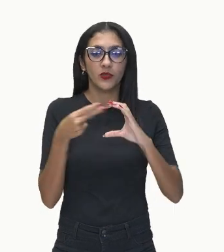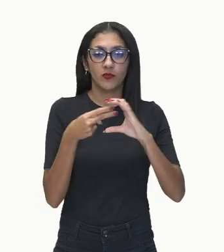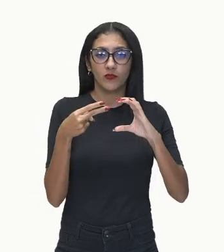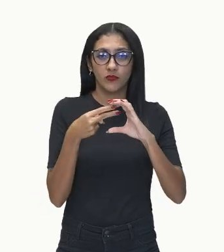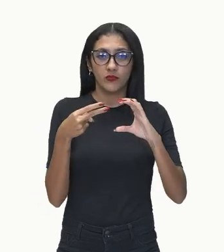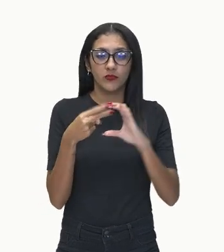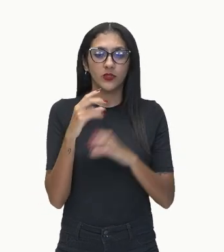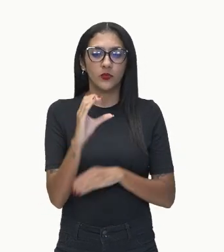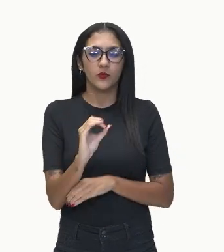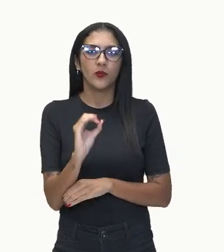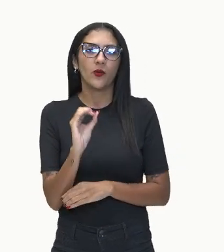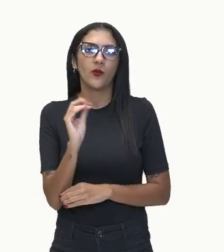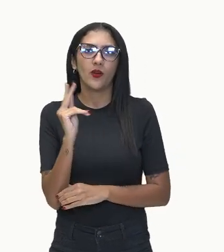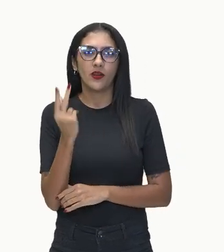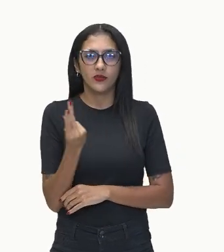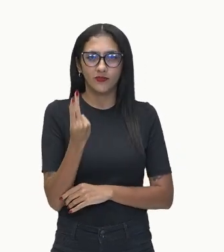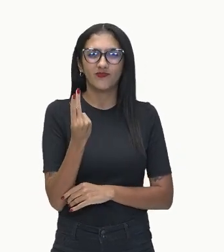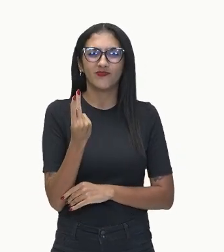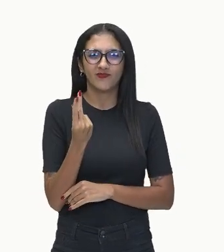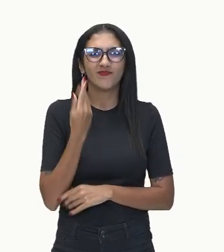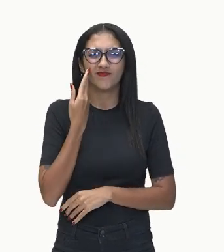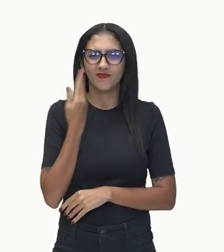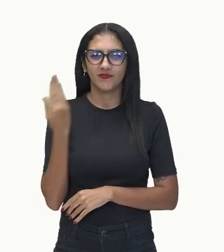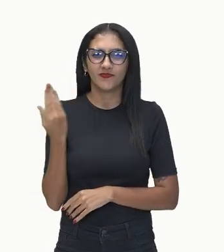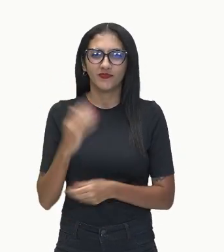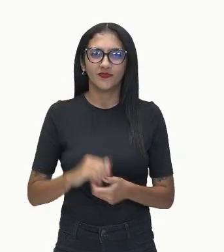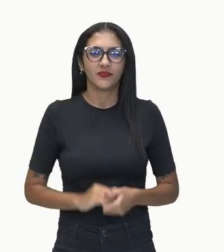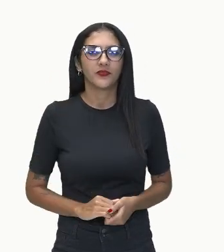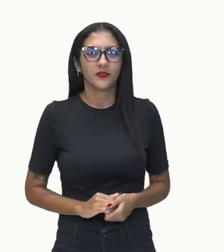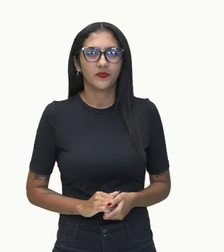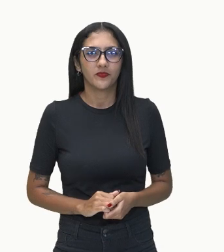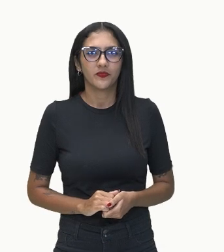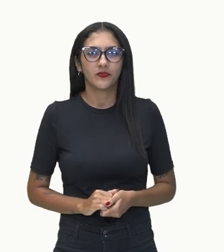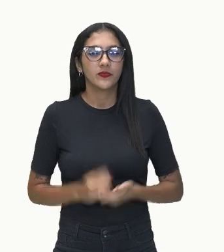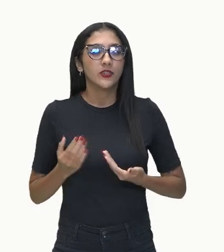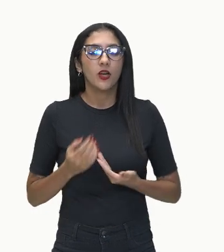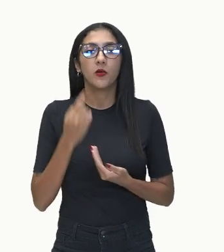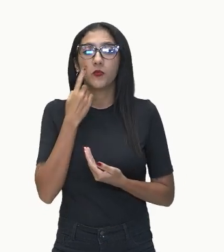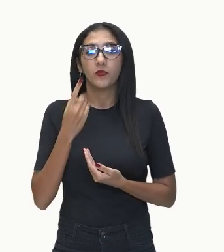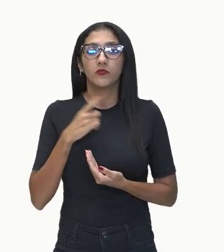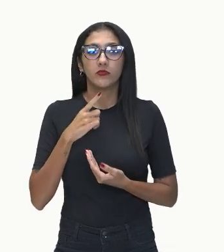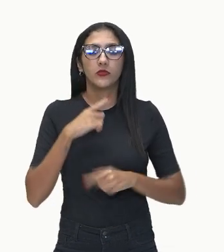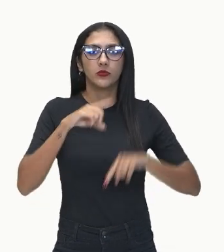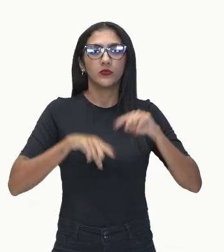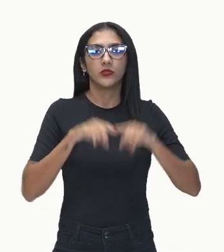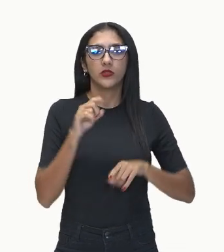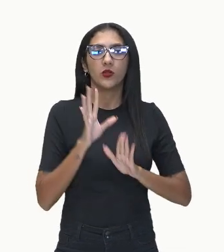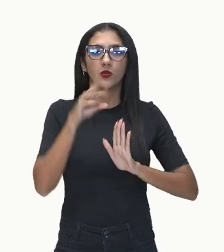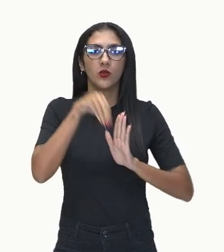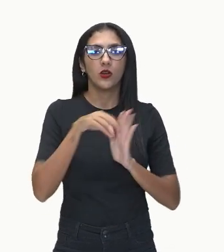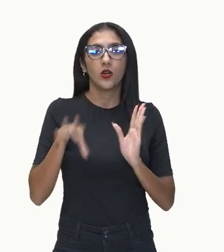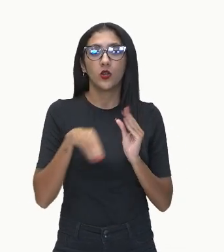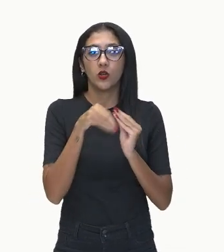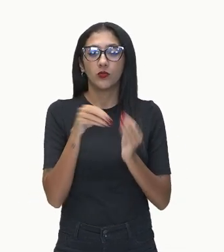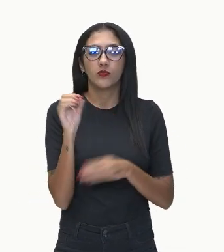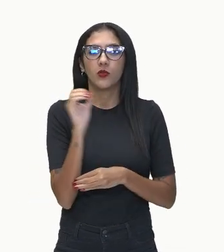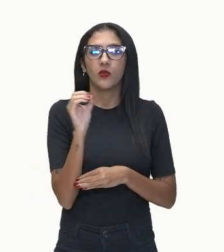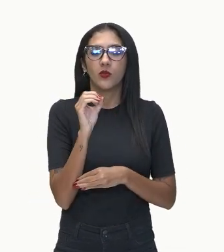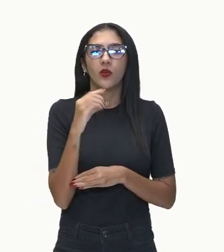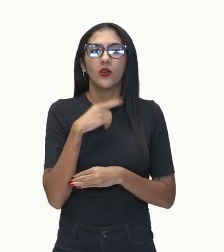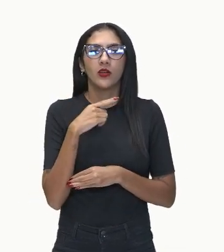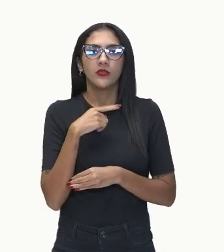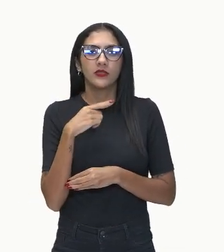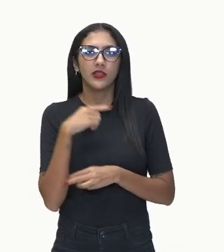né? Da carbonila com a hidroxila. Então, nós vamos ter compostos oxigenados que vão apresentar esses três